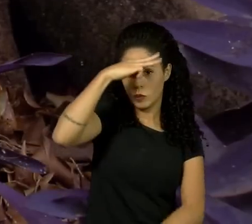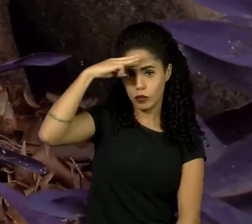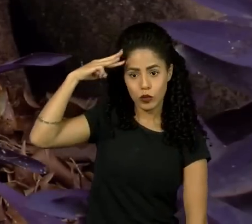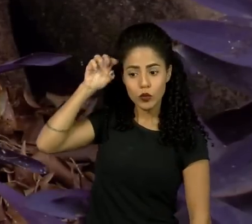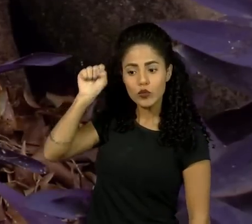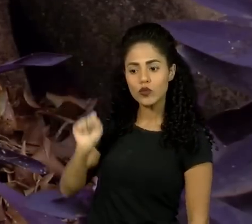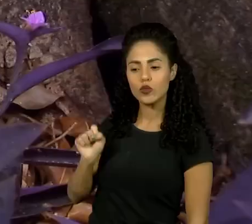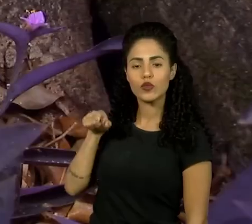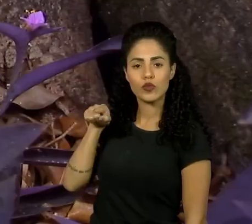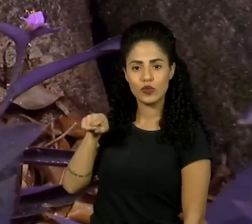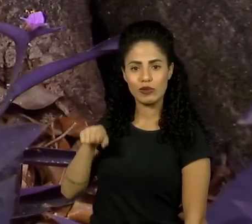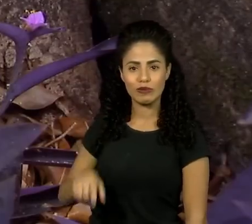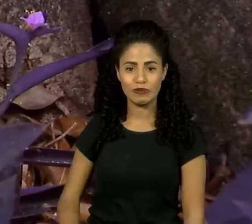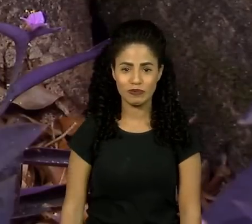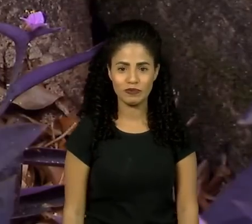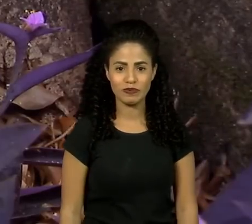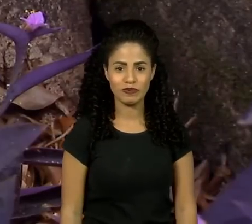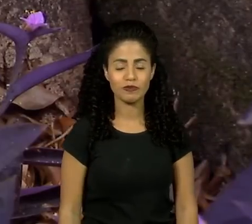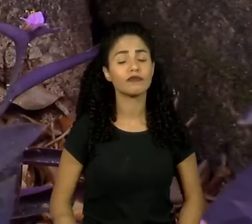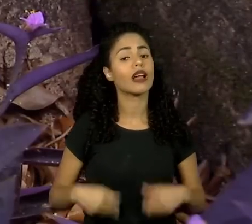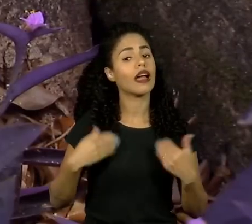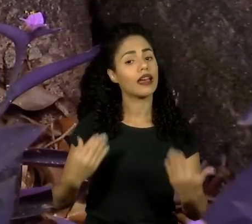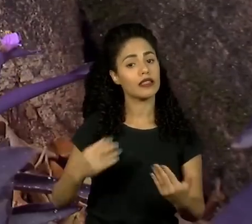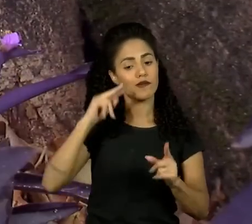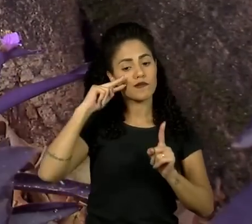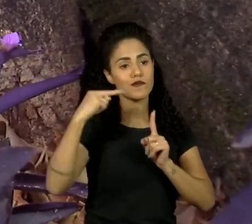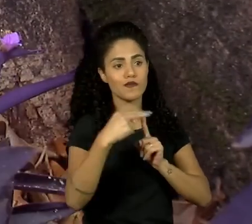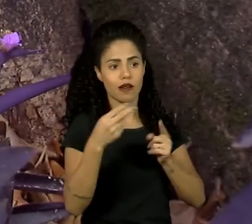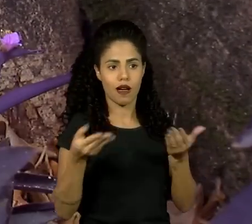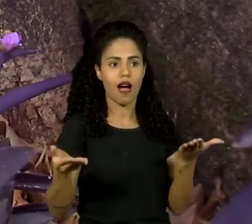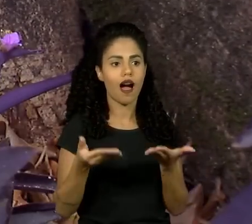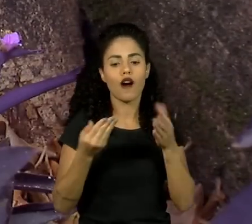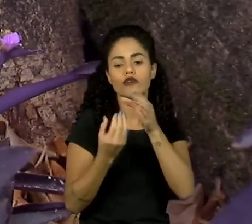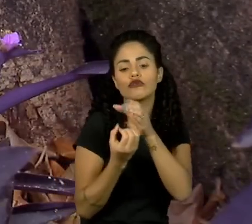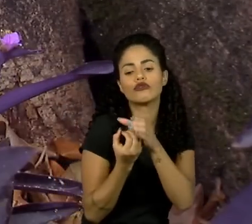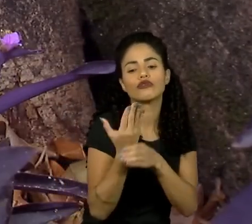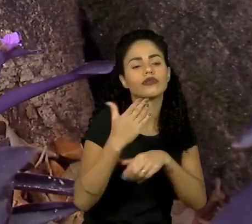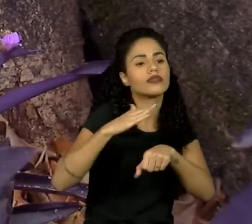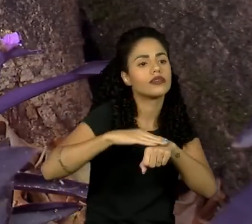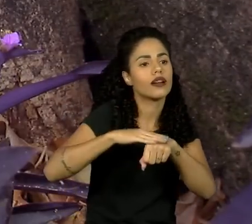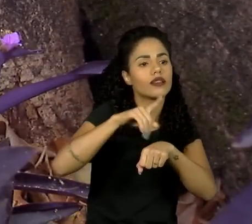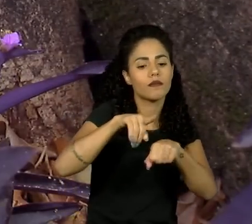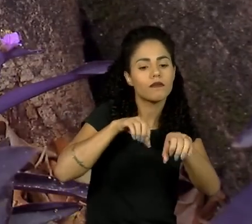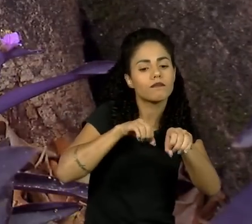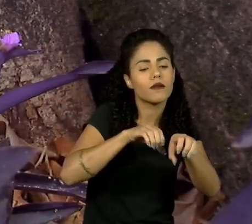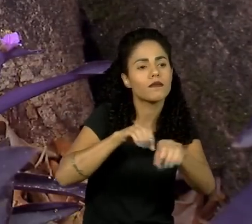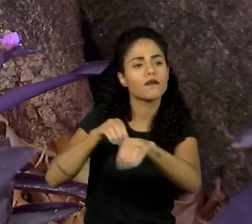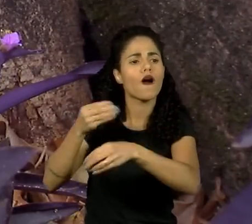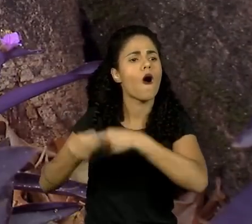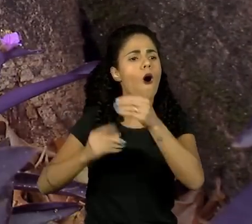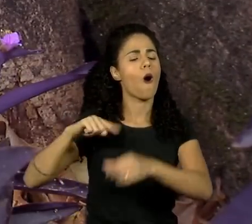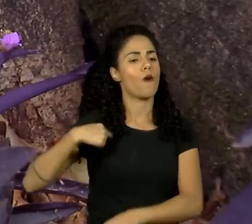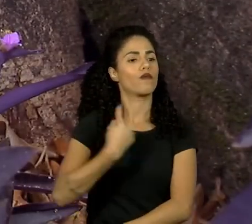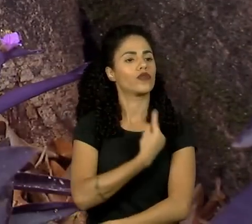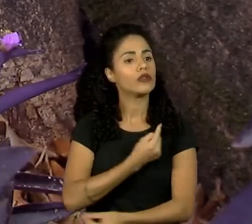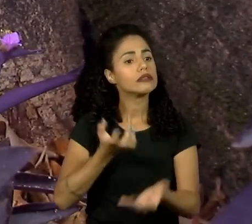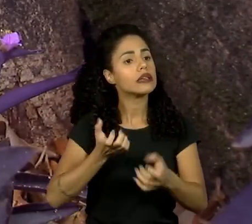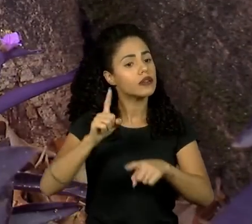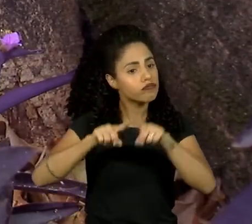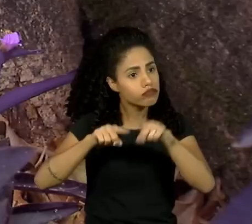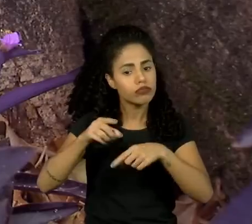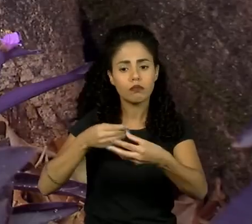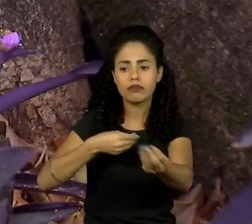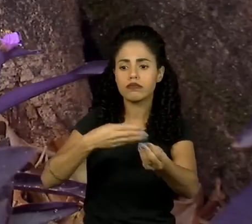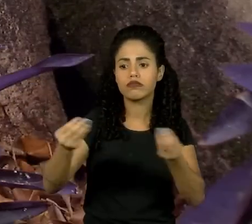Sul. E óbvio que do ponto de vista da criação, né, da educação, a gente espera que esse kit chegue